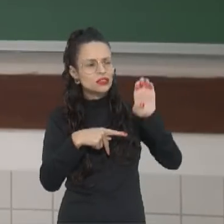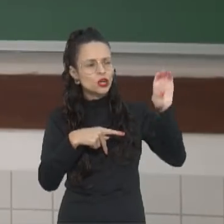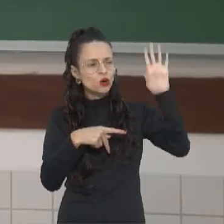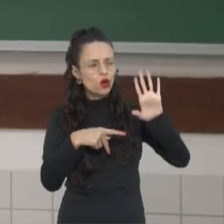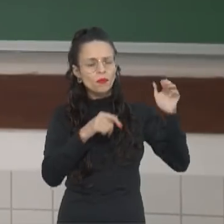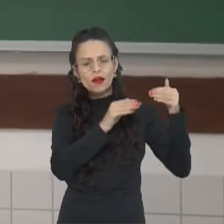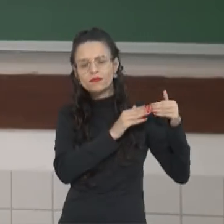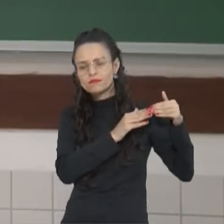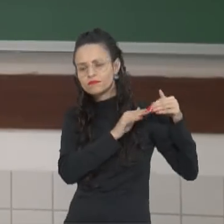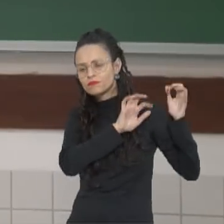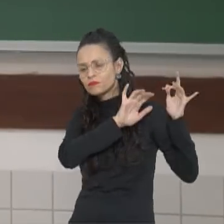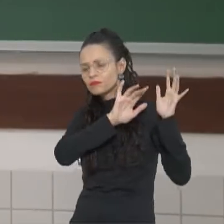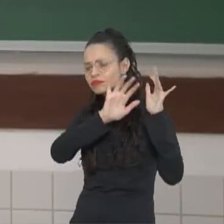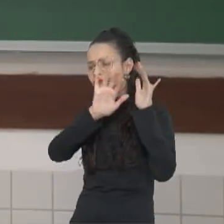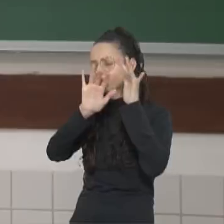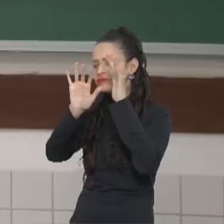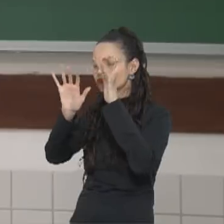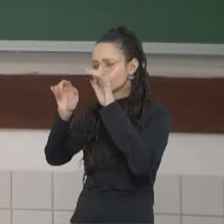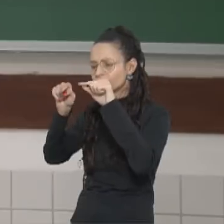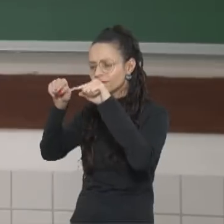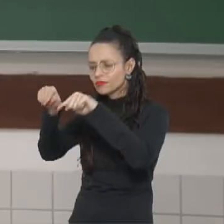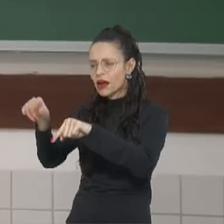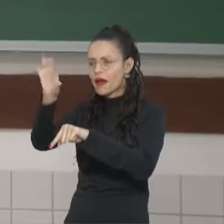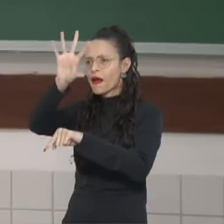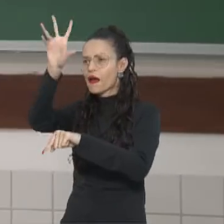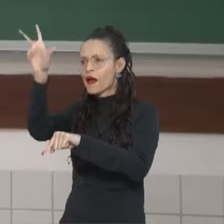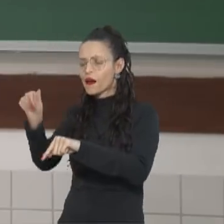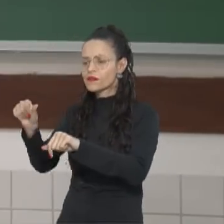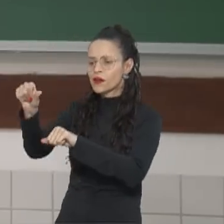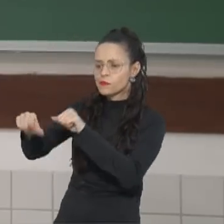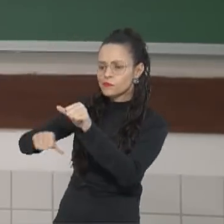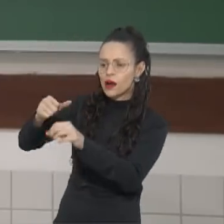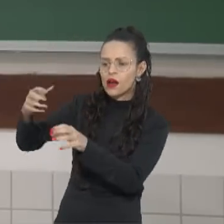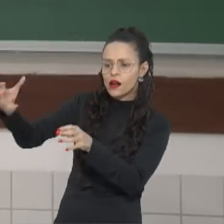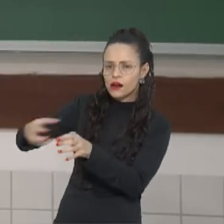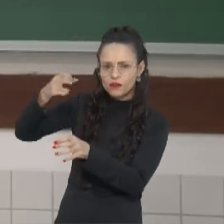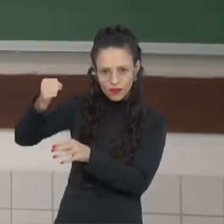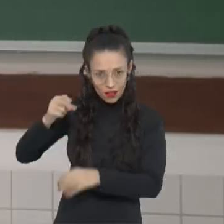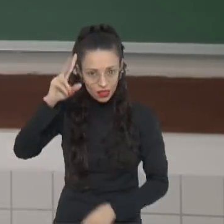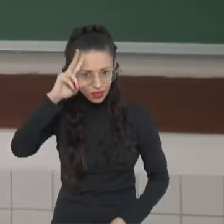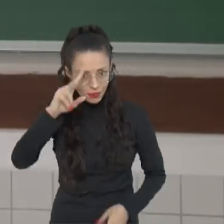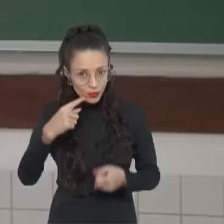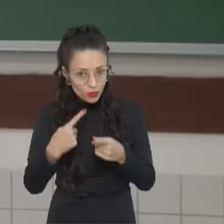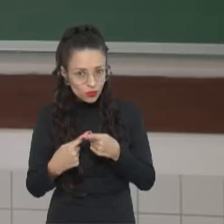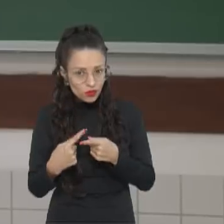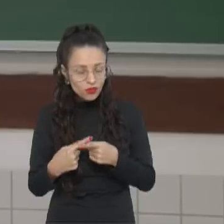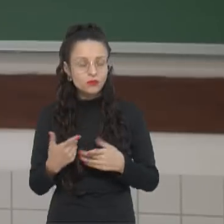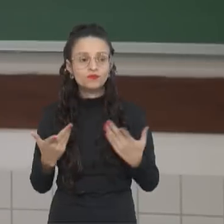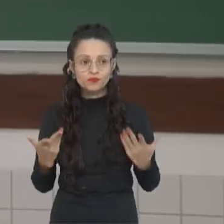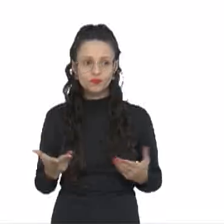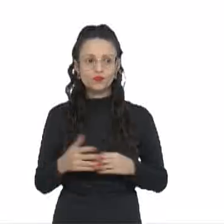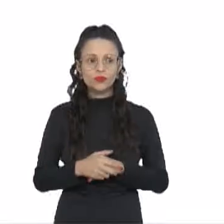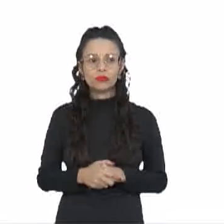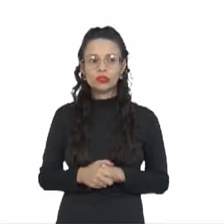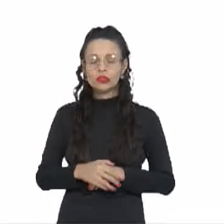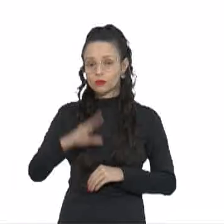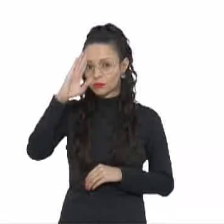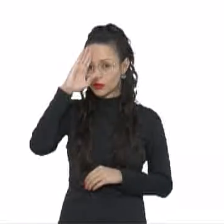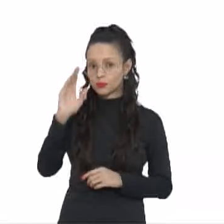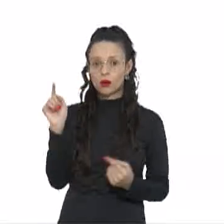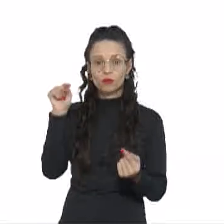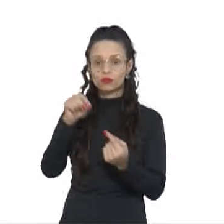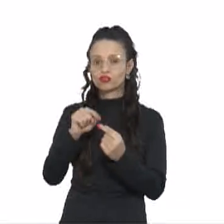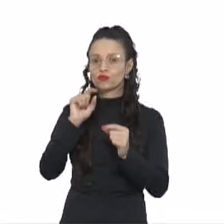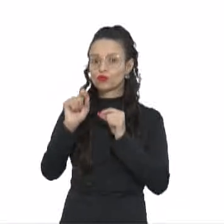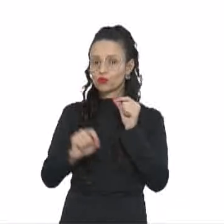África para transformar todo o continente em colônia? Lembra disso? Então, os principais objetivos